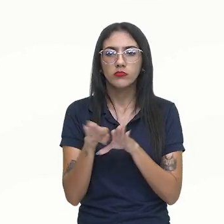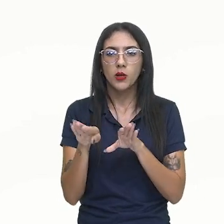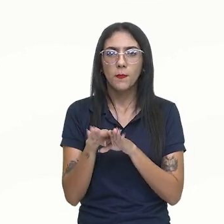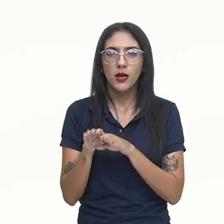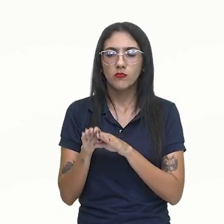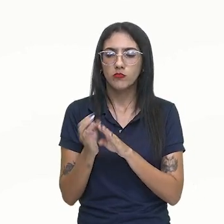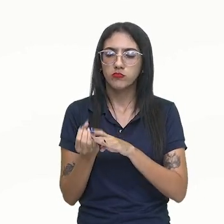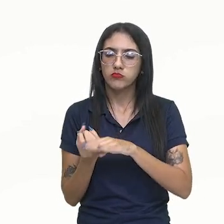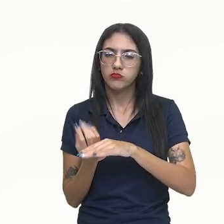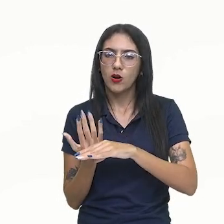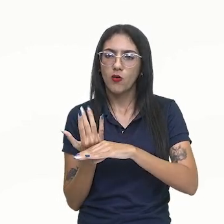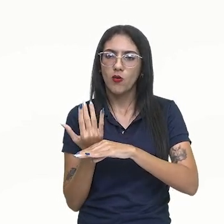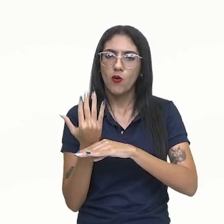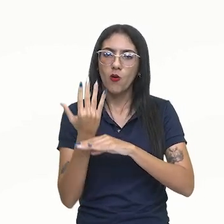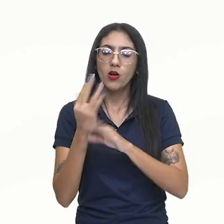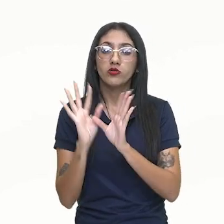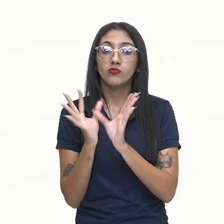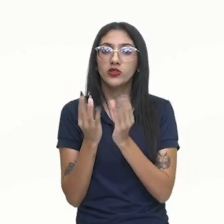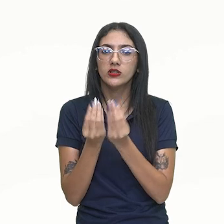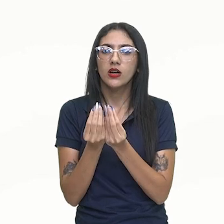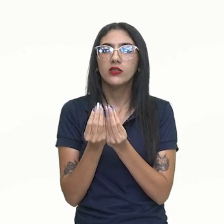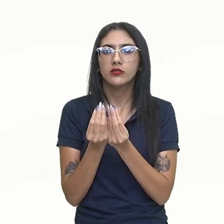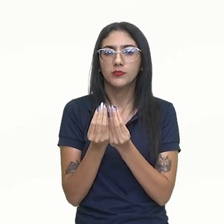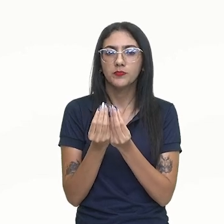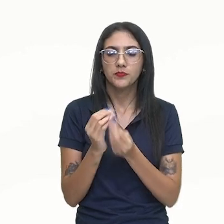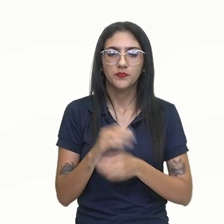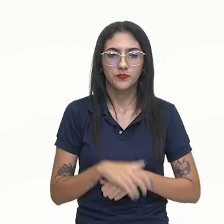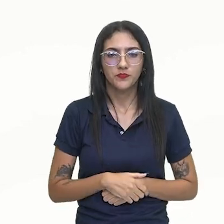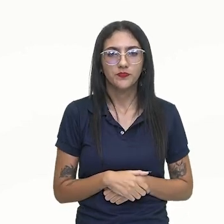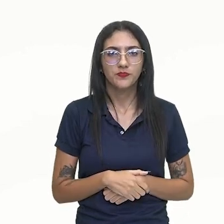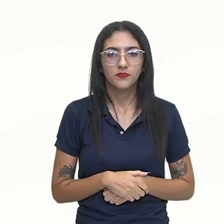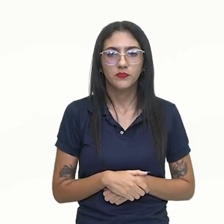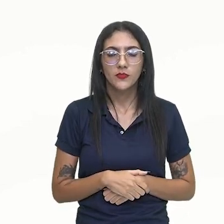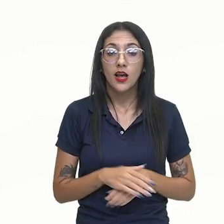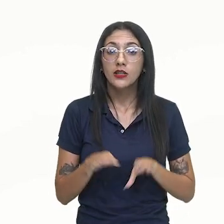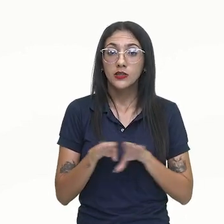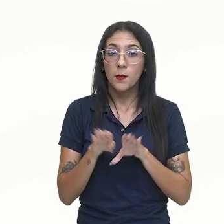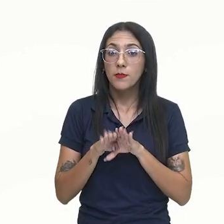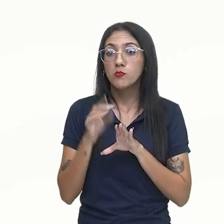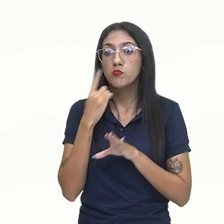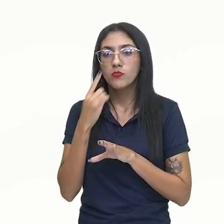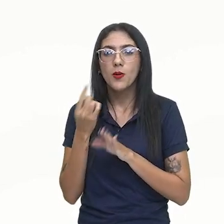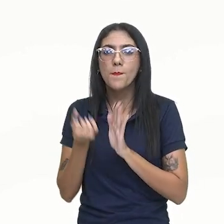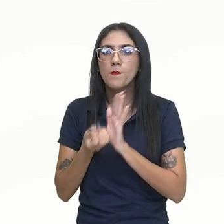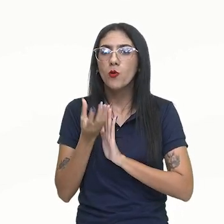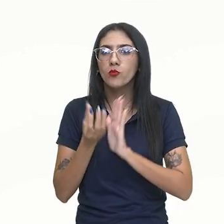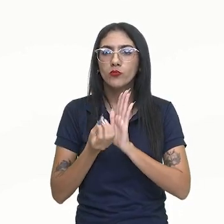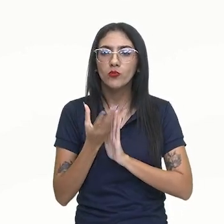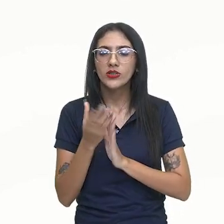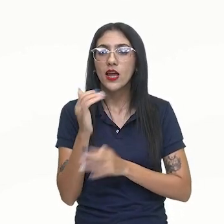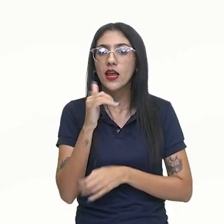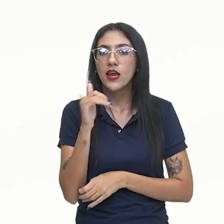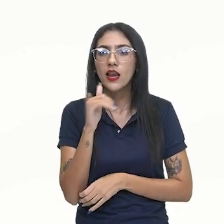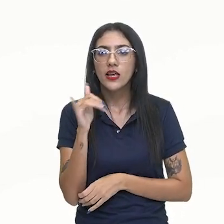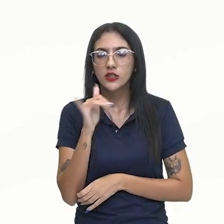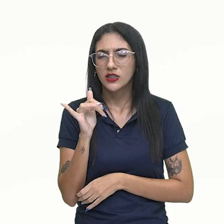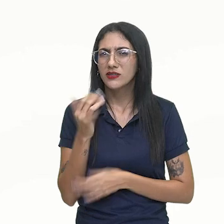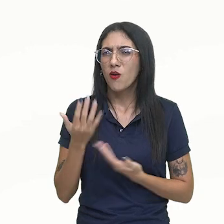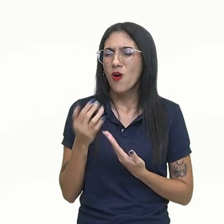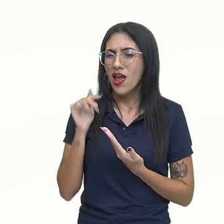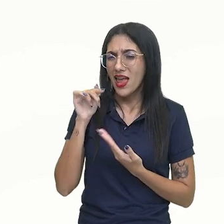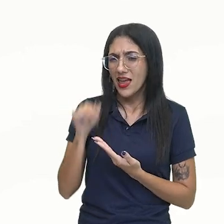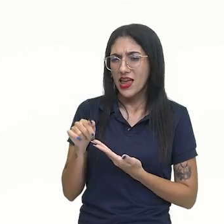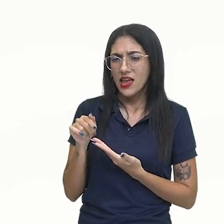dessa substância oxidada, que é o enxofre. Mas também temos aí a produção de energia. Energia essa que